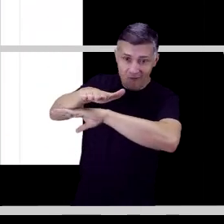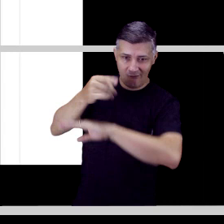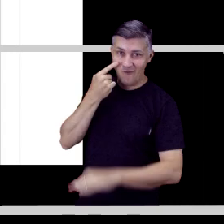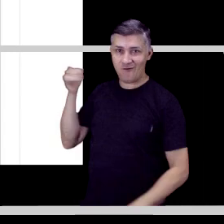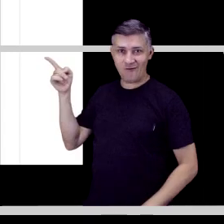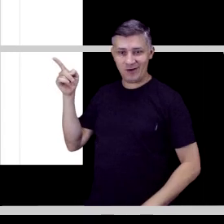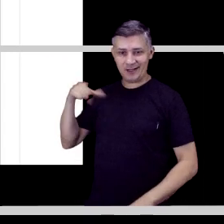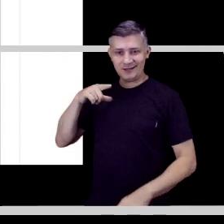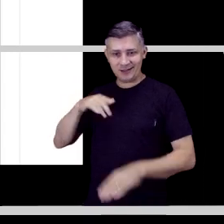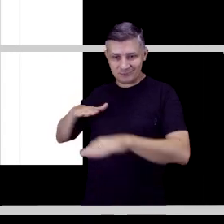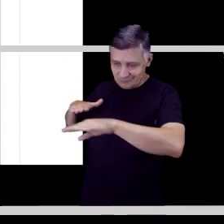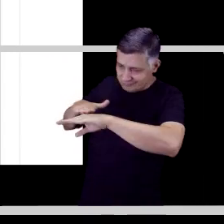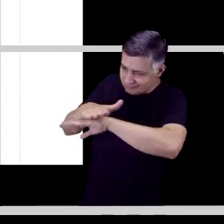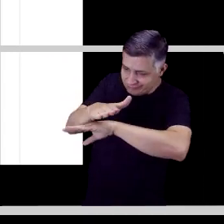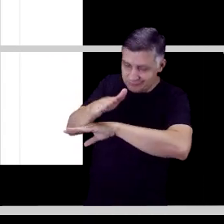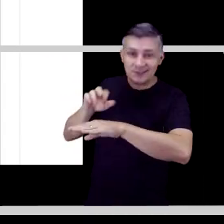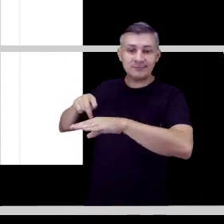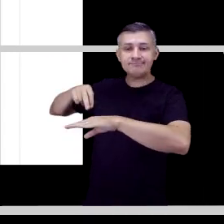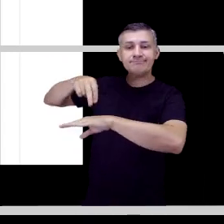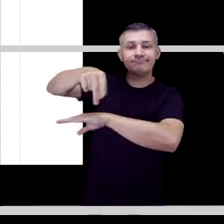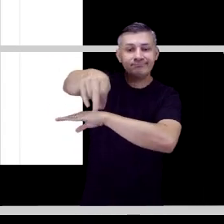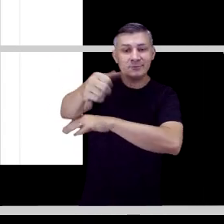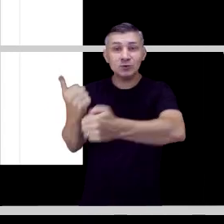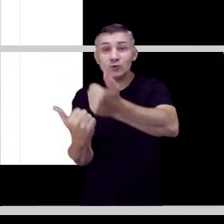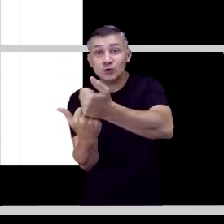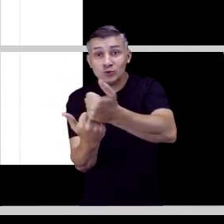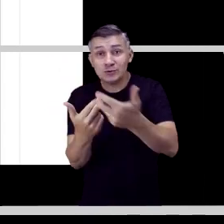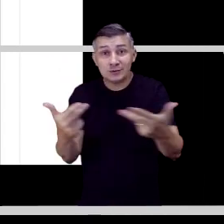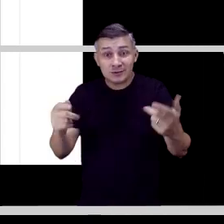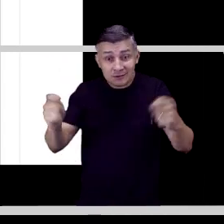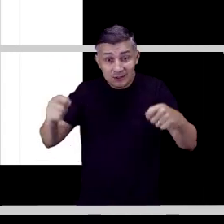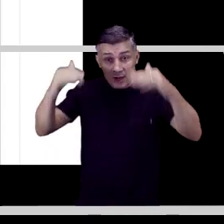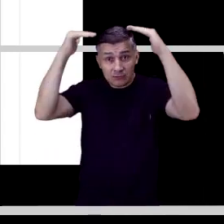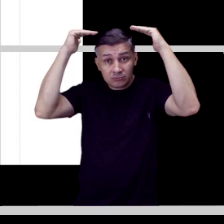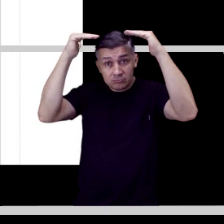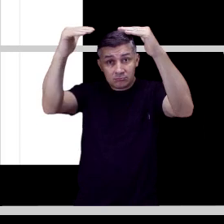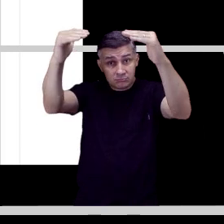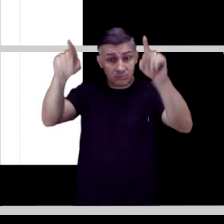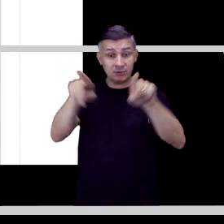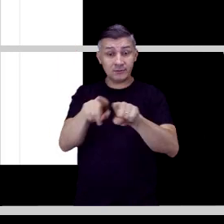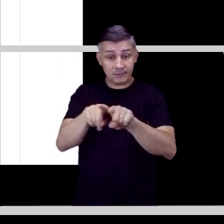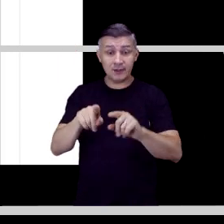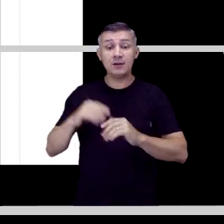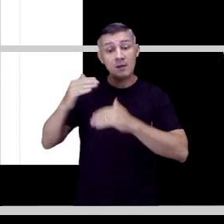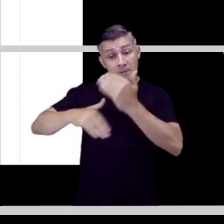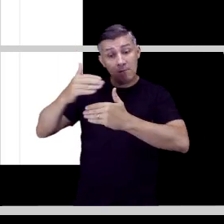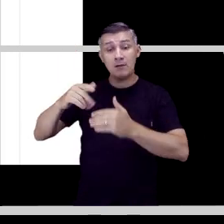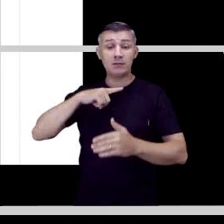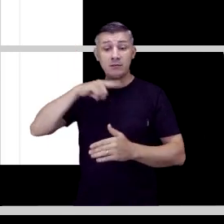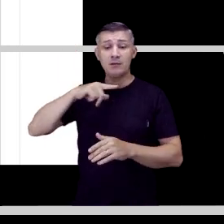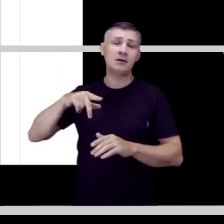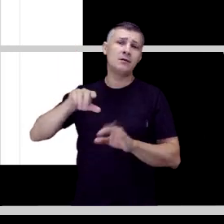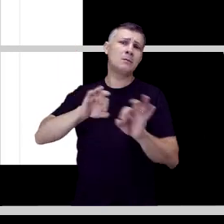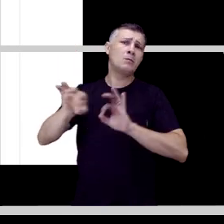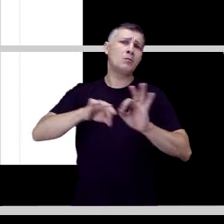uma espécie de passagem, né, e de suporte em sua cobertura, e desenvolve aí